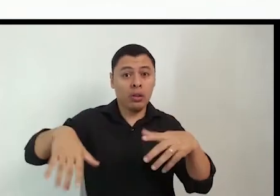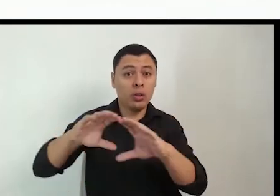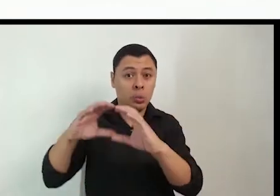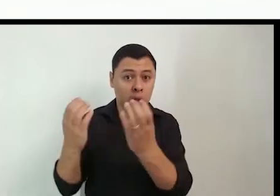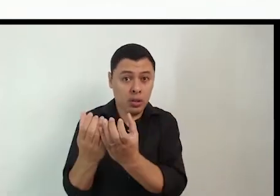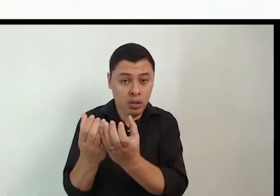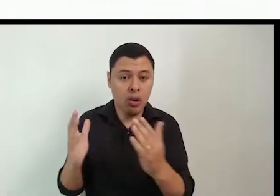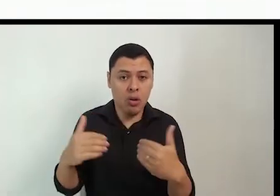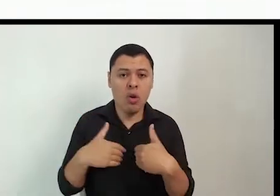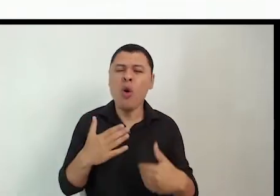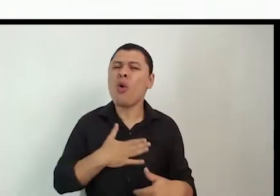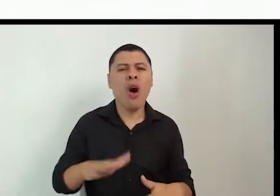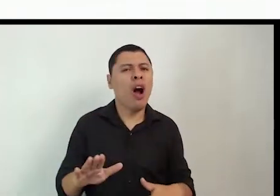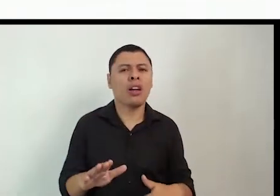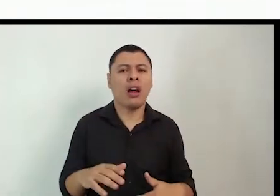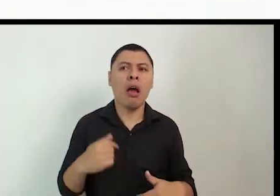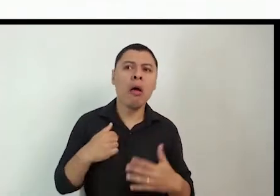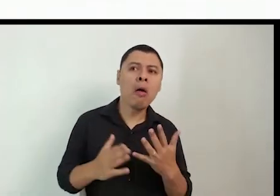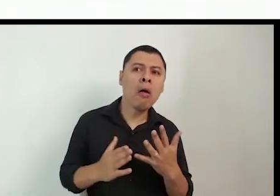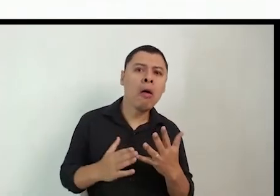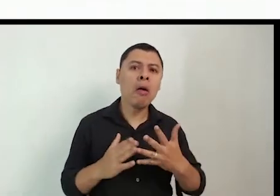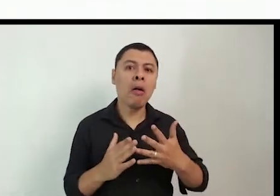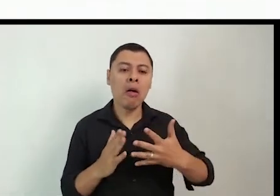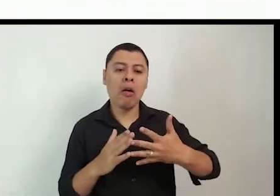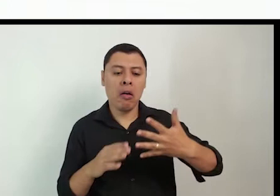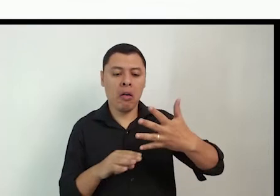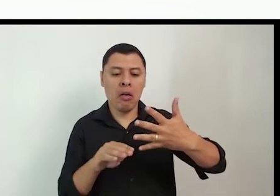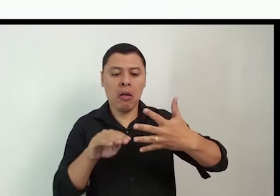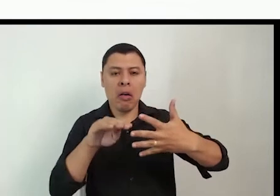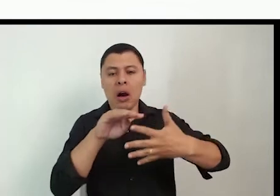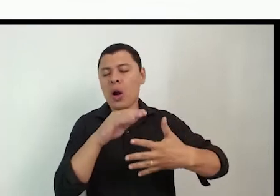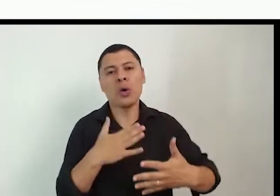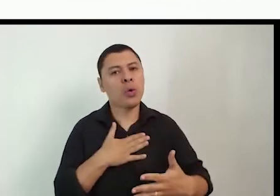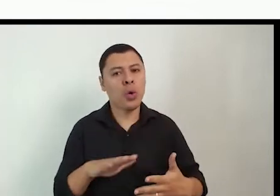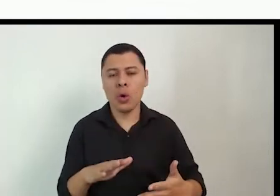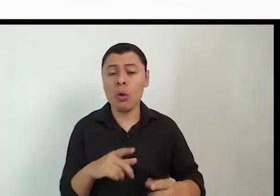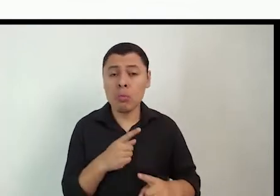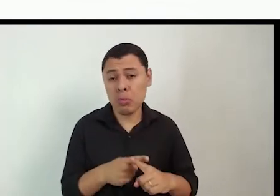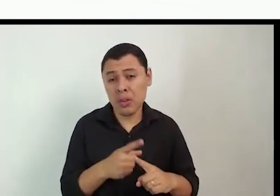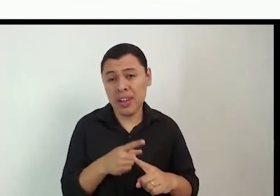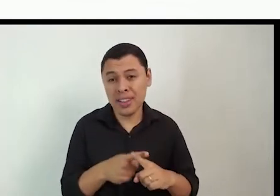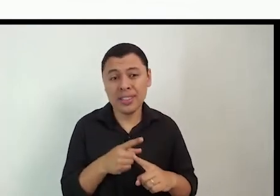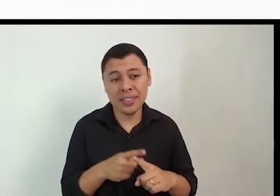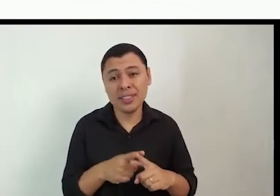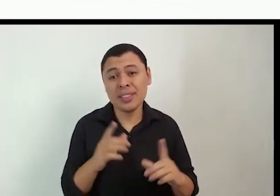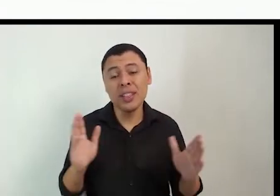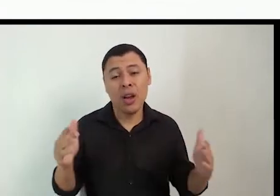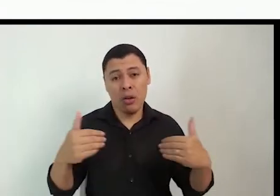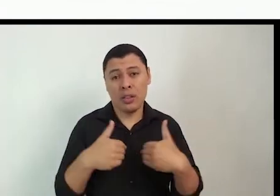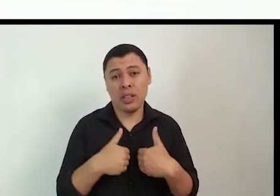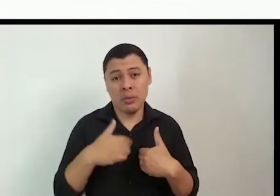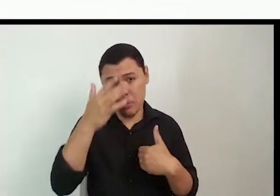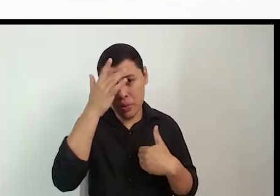gosta muito de ter essa categorização em níveis, justamente pelo fato da gente estar falando de pessoas, de